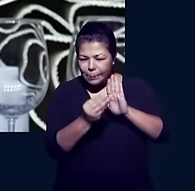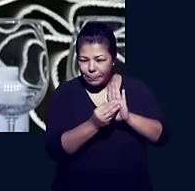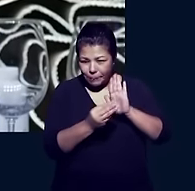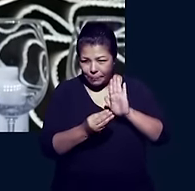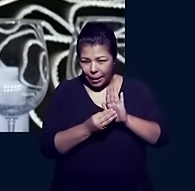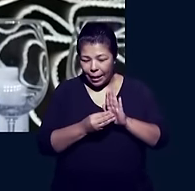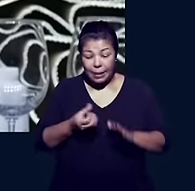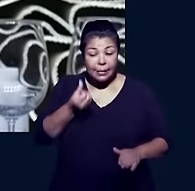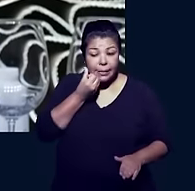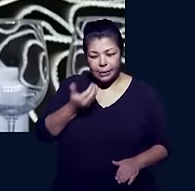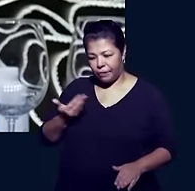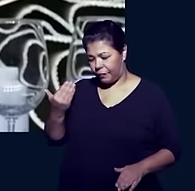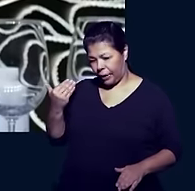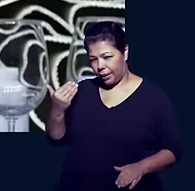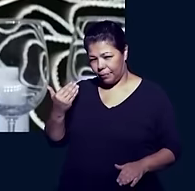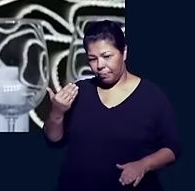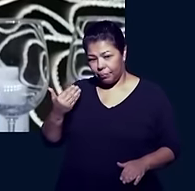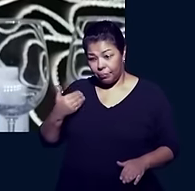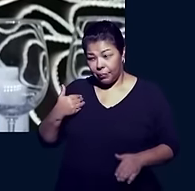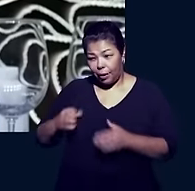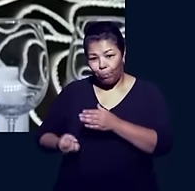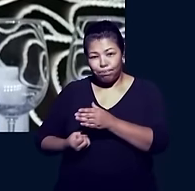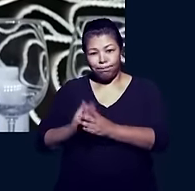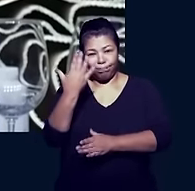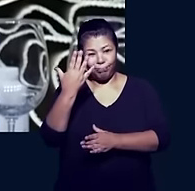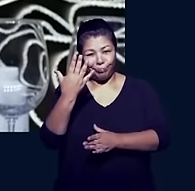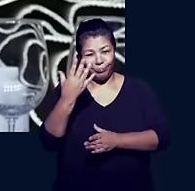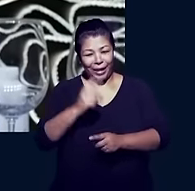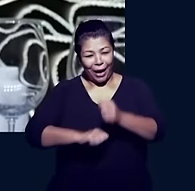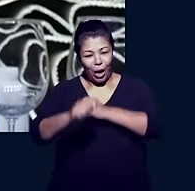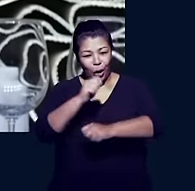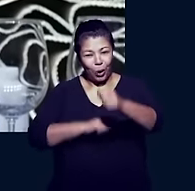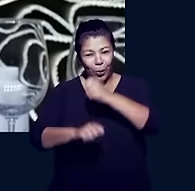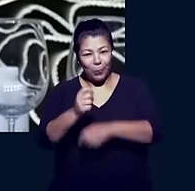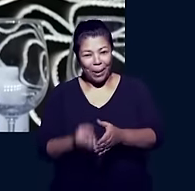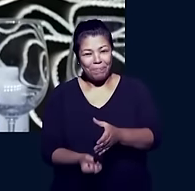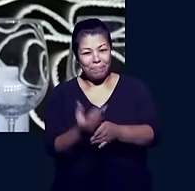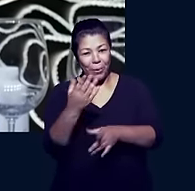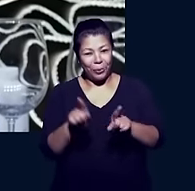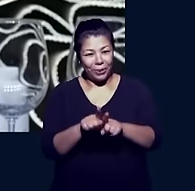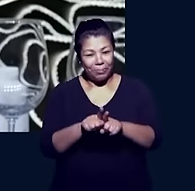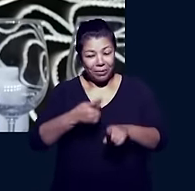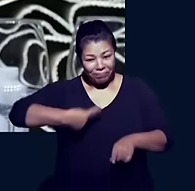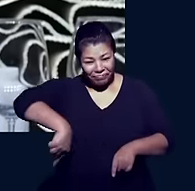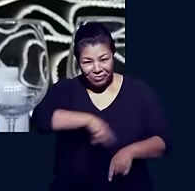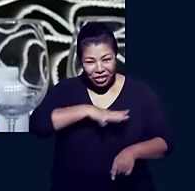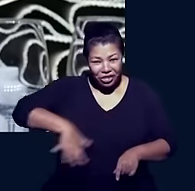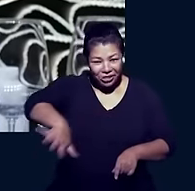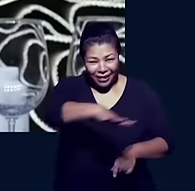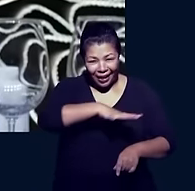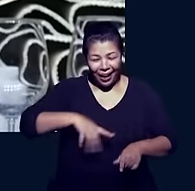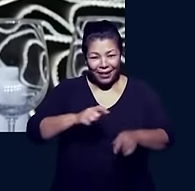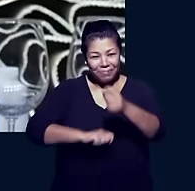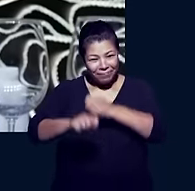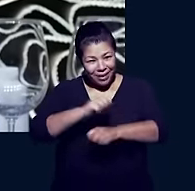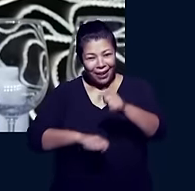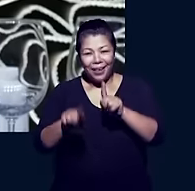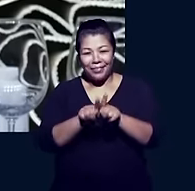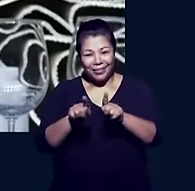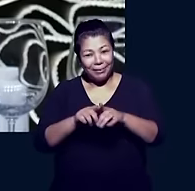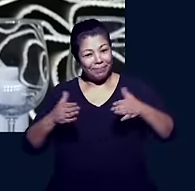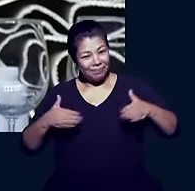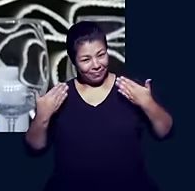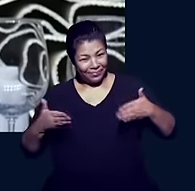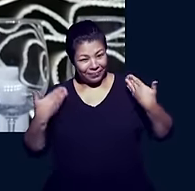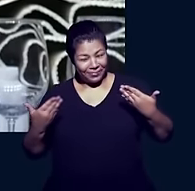economia americana finalmente tá vindo né então isso basicamente acho que tá gerou uma animação grande no mercado né E logicamente se você atingir o